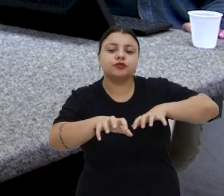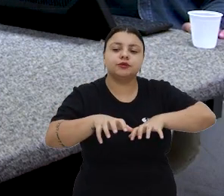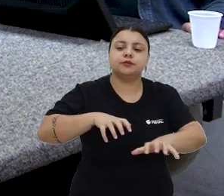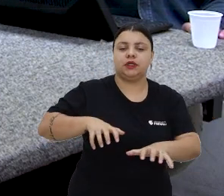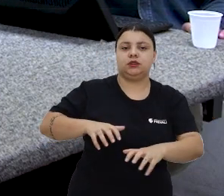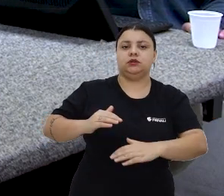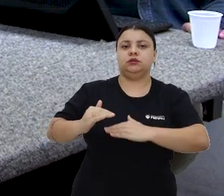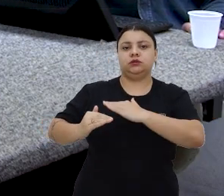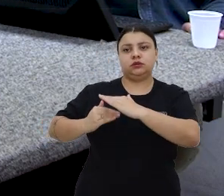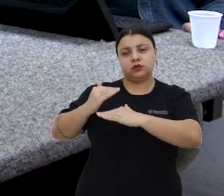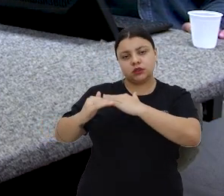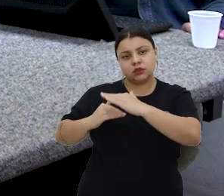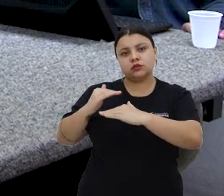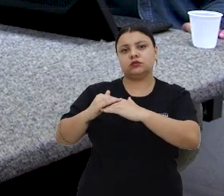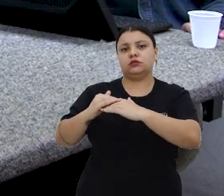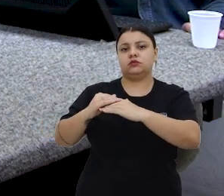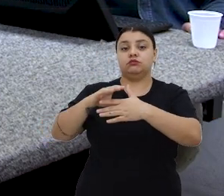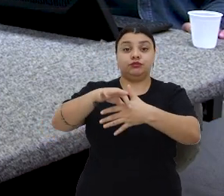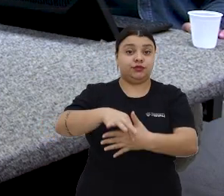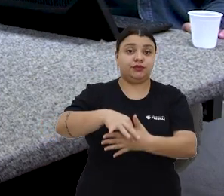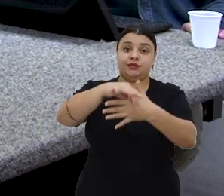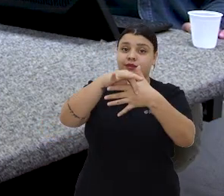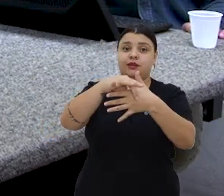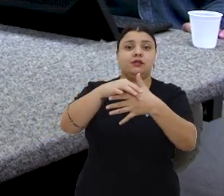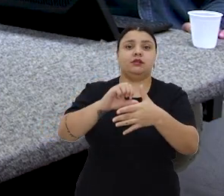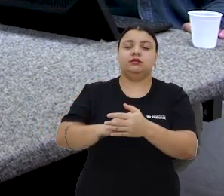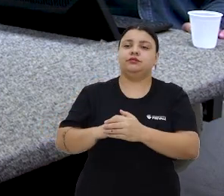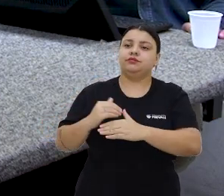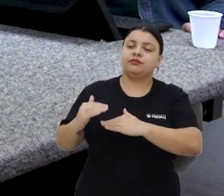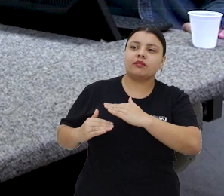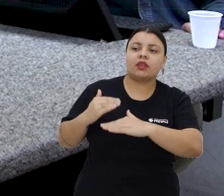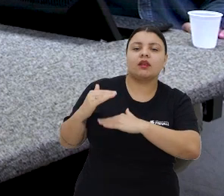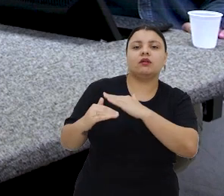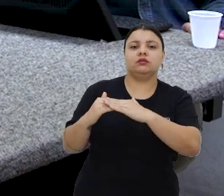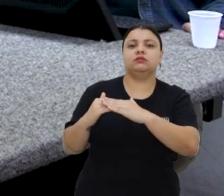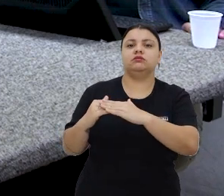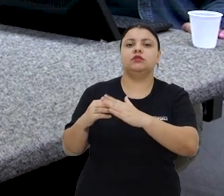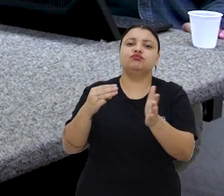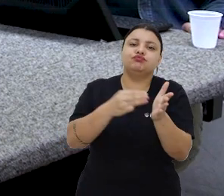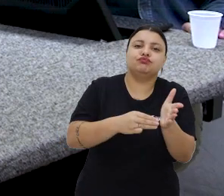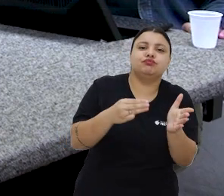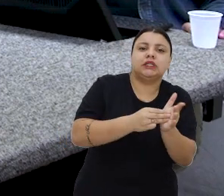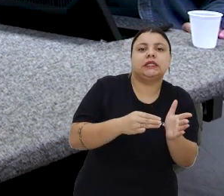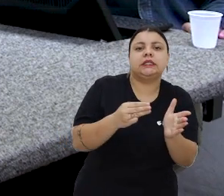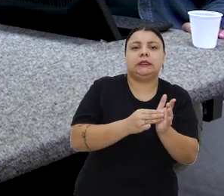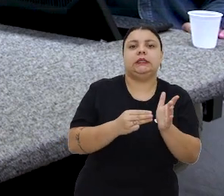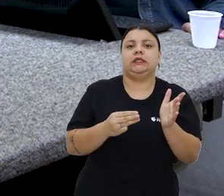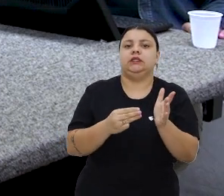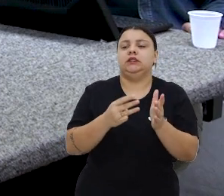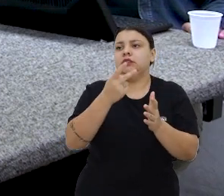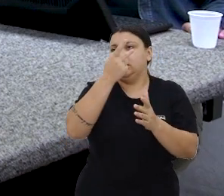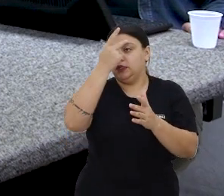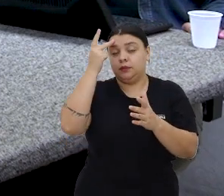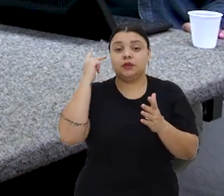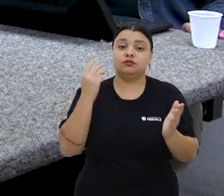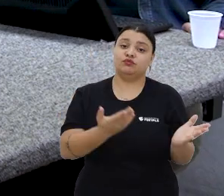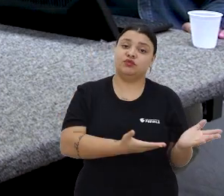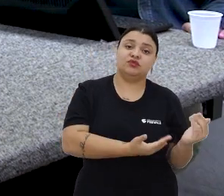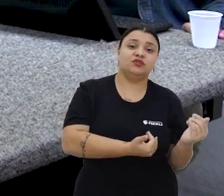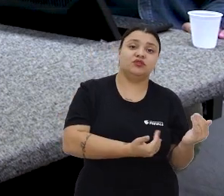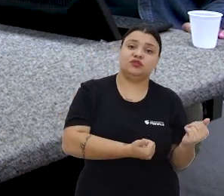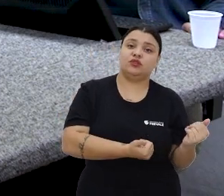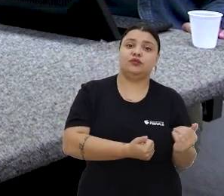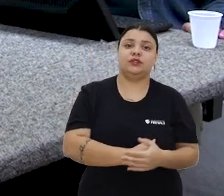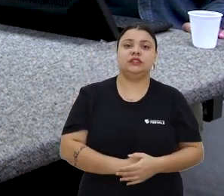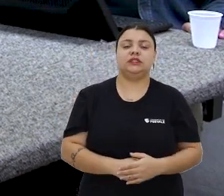a construção de lideranças, a construção de militâncias e pessoas jovens que estão cada vez mais